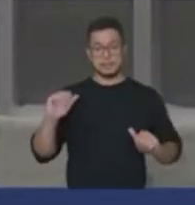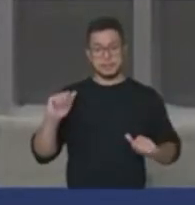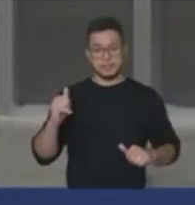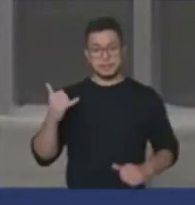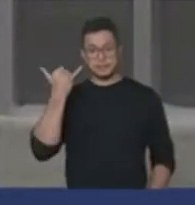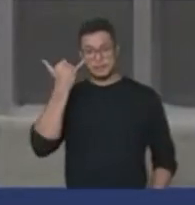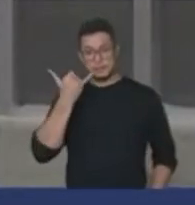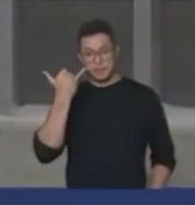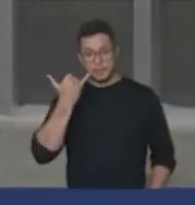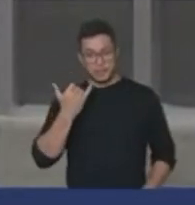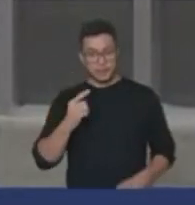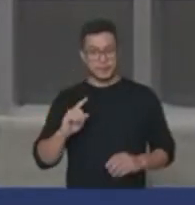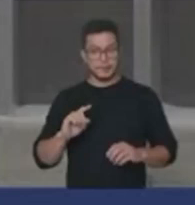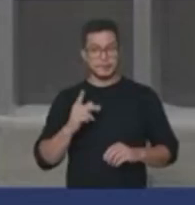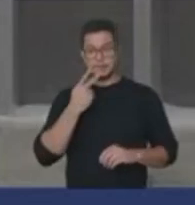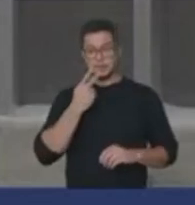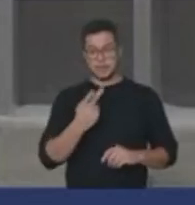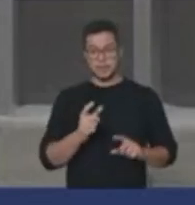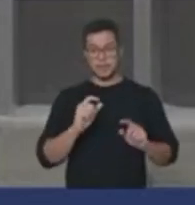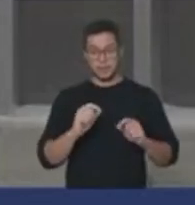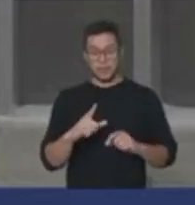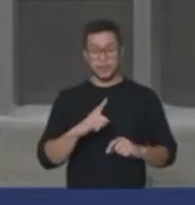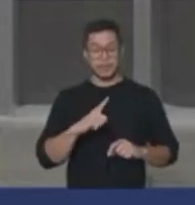que foi obrigado a depositar